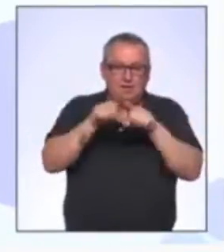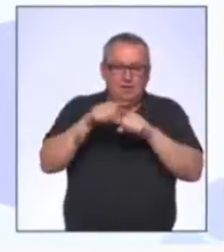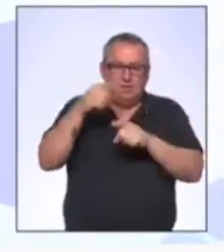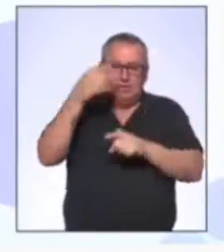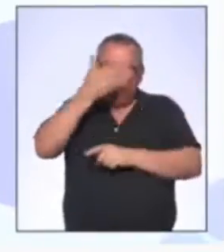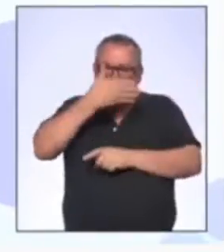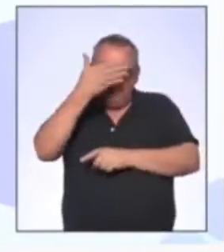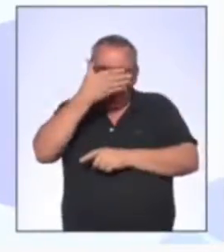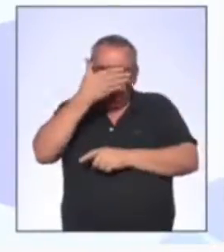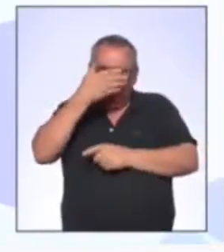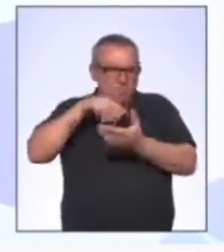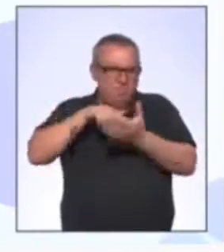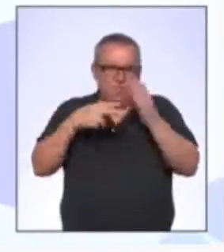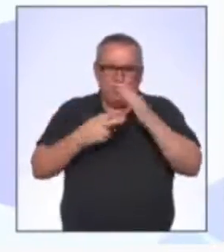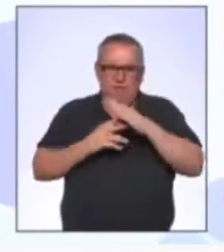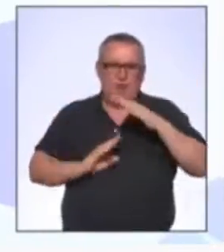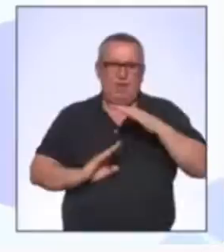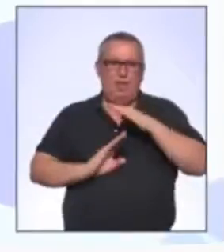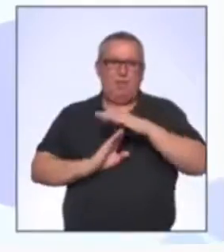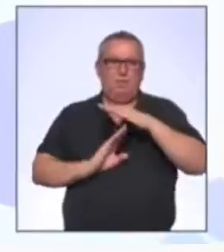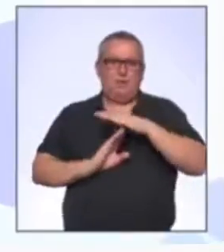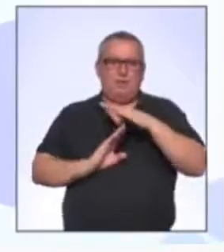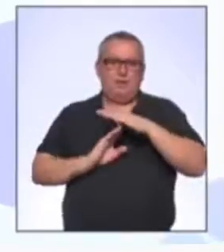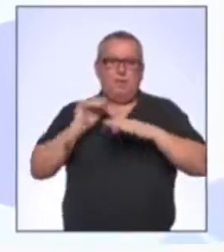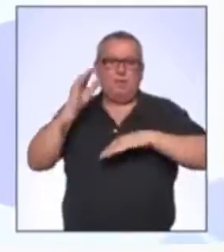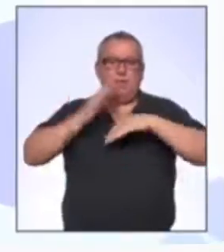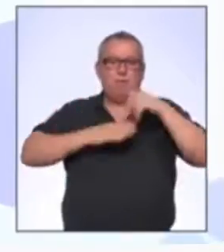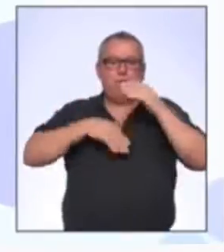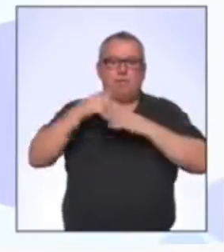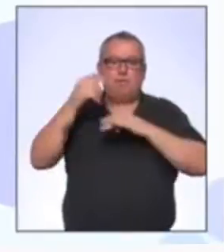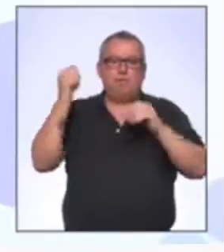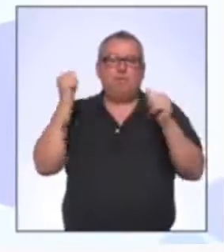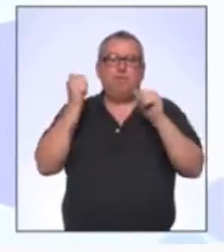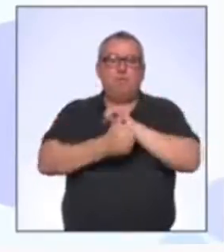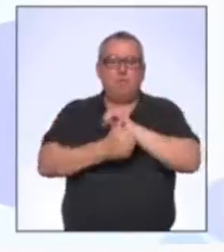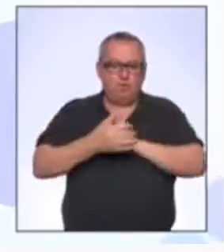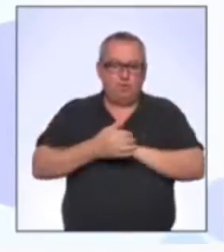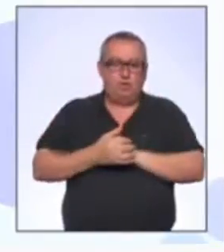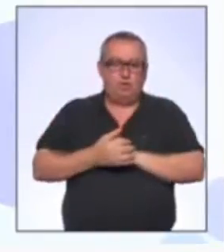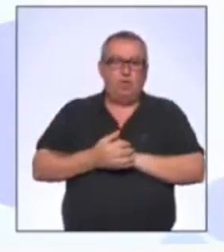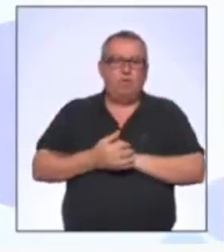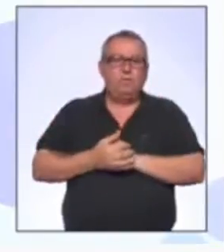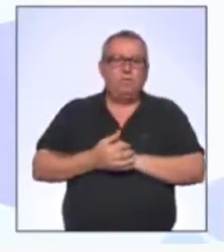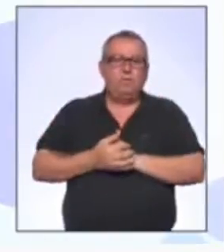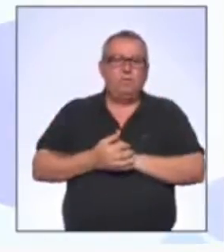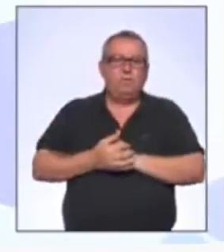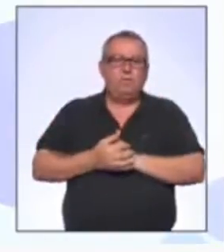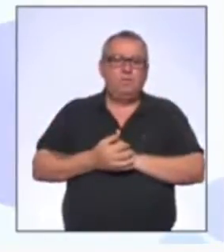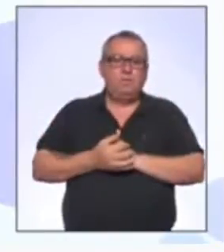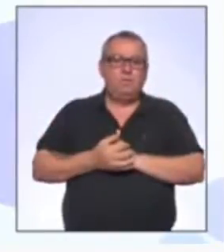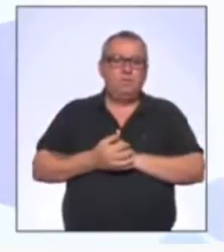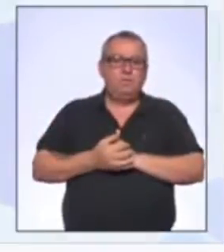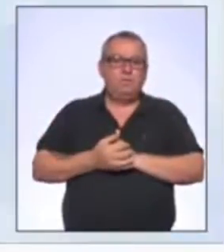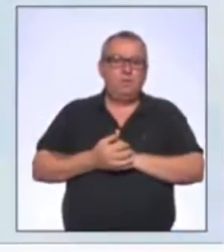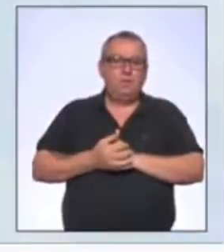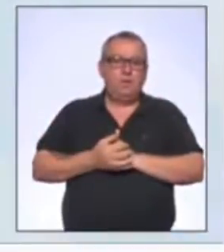enxergar não é um fator que limita a prática de uma atividade tá é